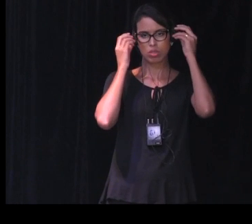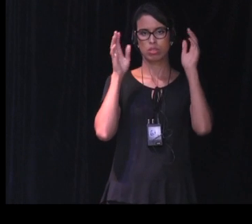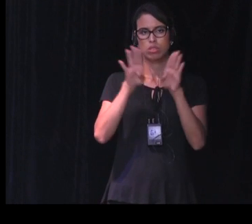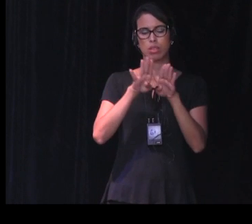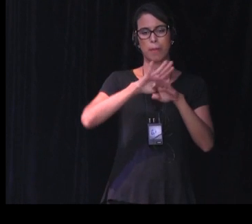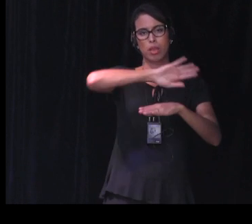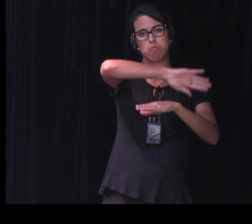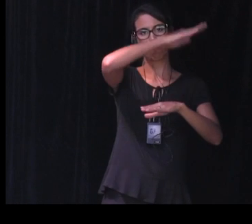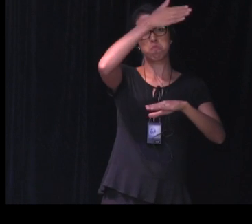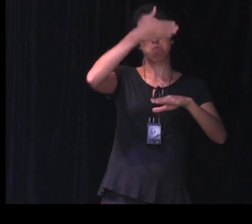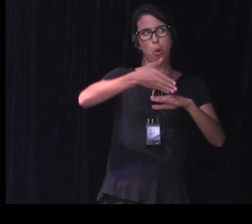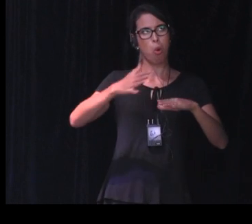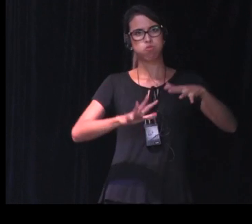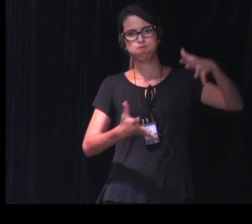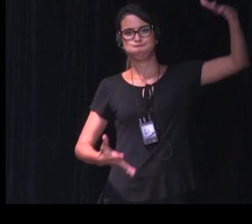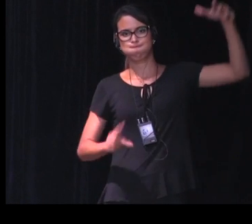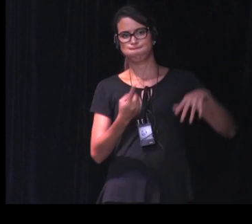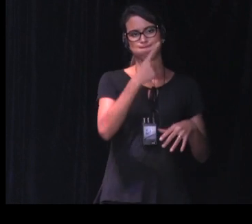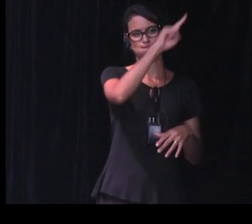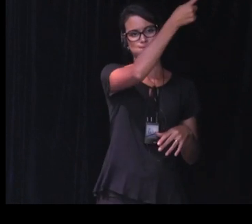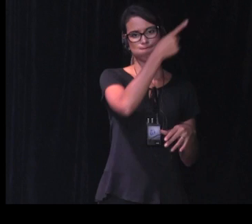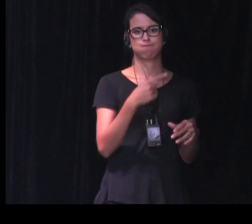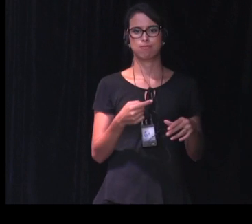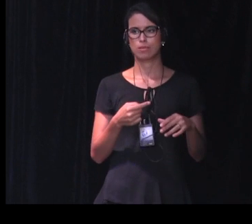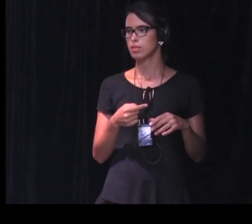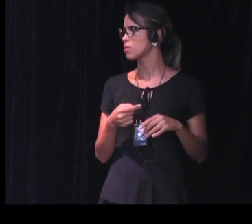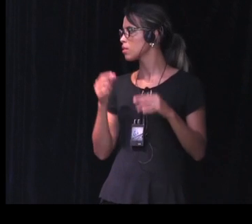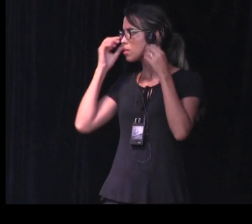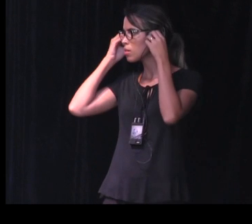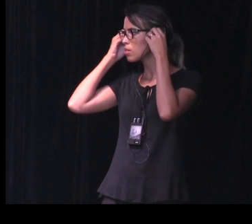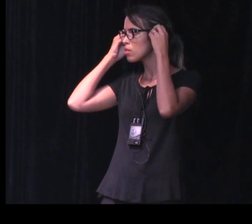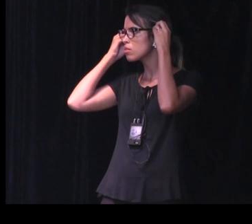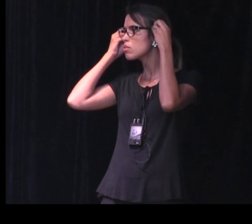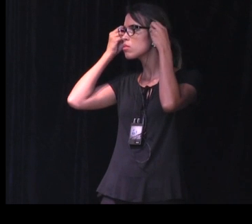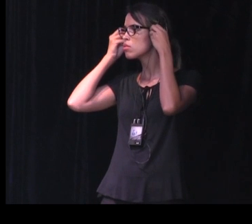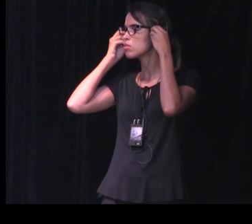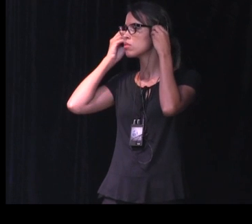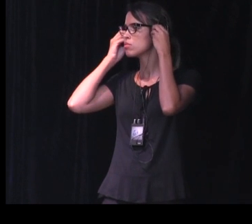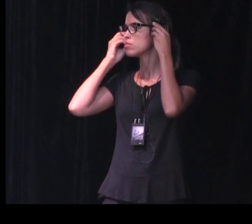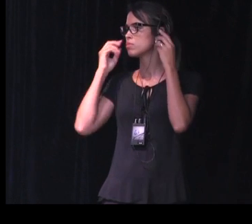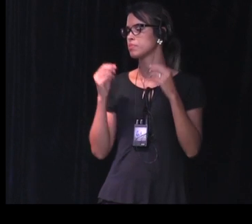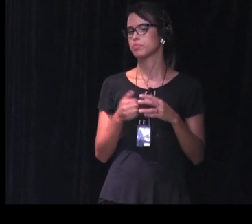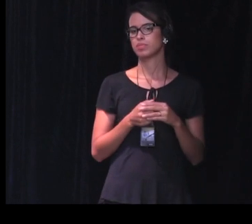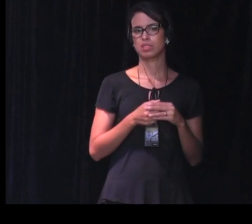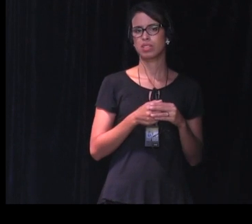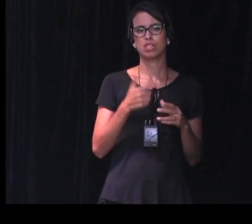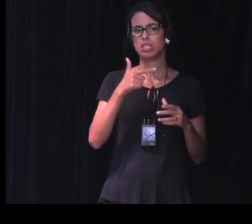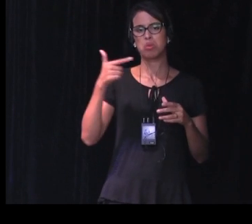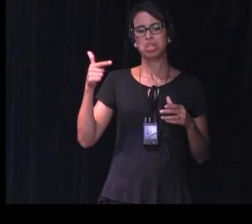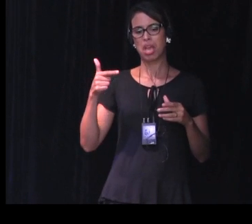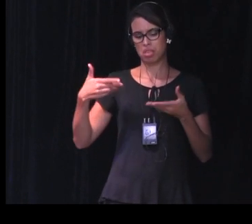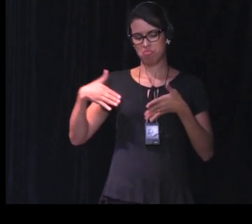morro grande, São Cristóvão, por exemplo. Buenos Aires se estende por uma pampa